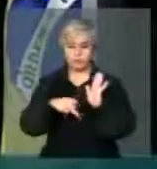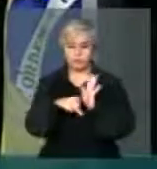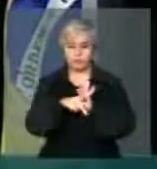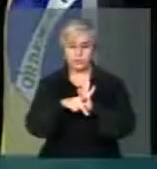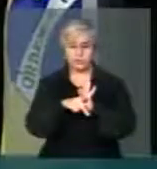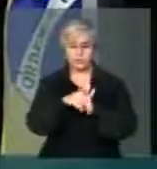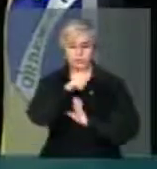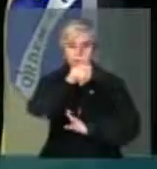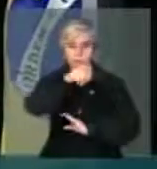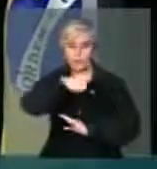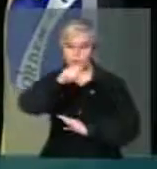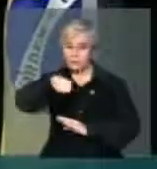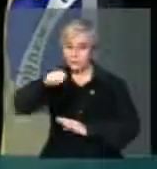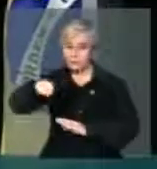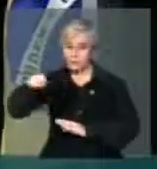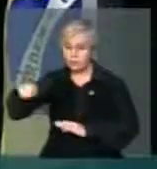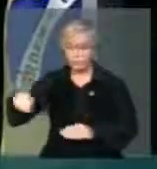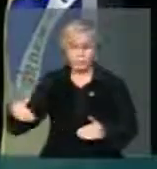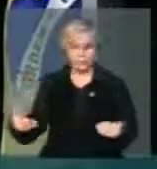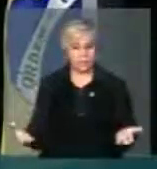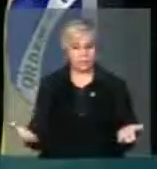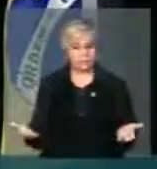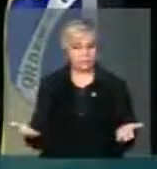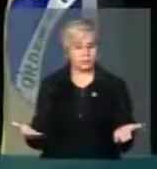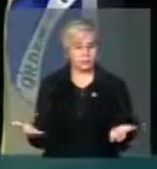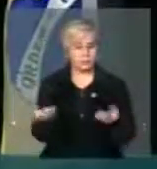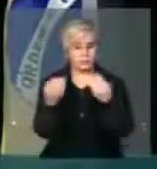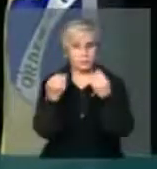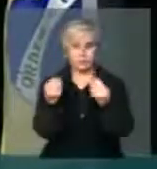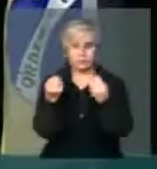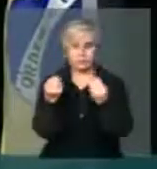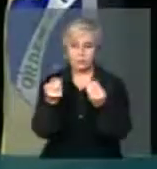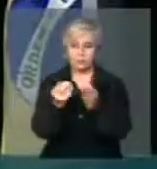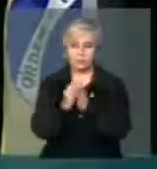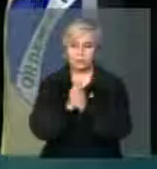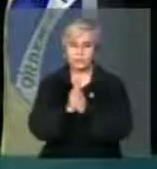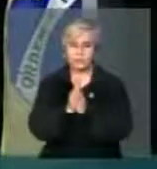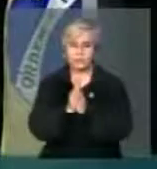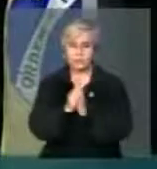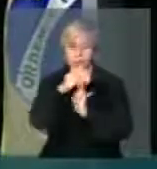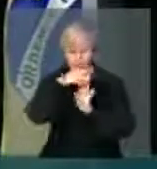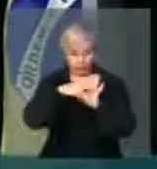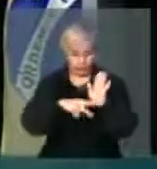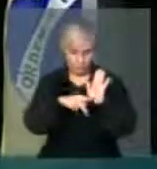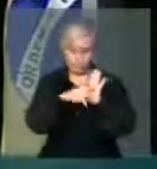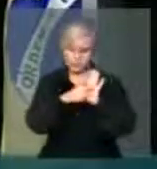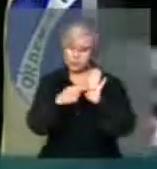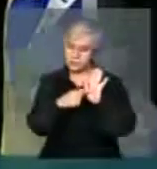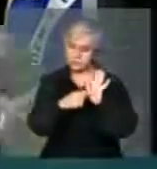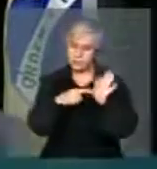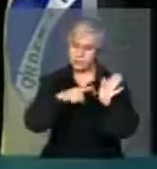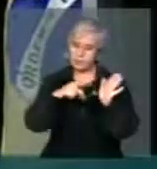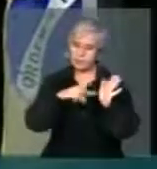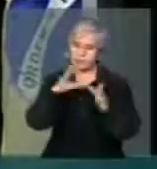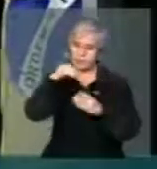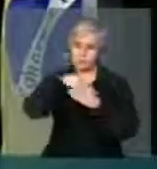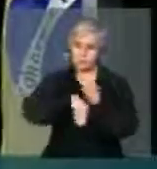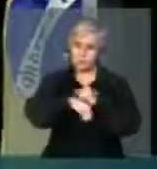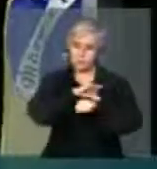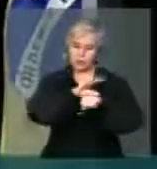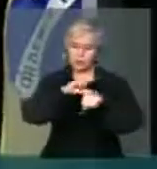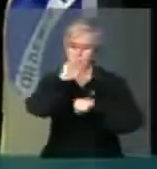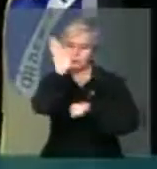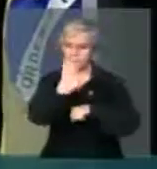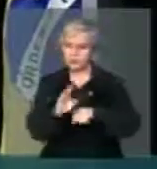cada mês. Ora, senhor presidente, senhores deputados, a medida provisória ela foi incluída na Constituição